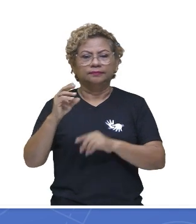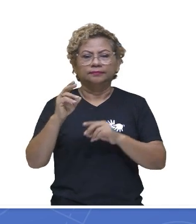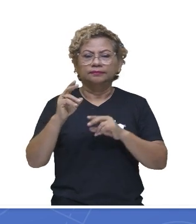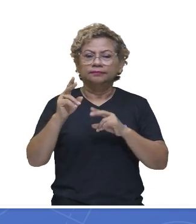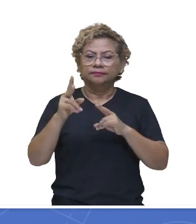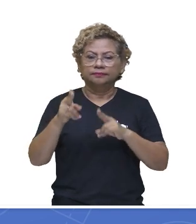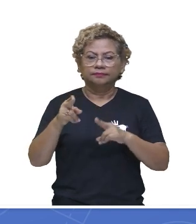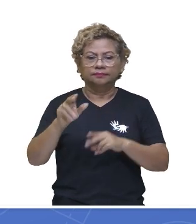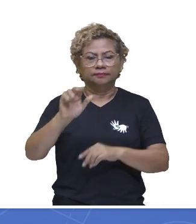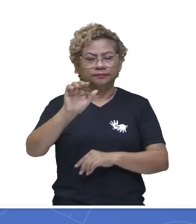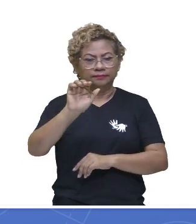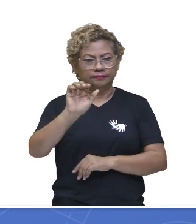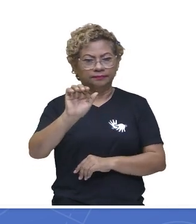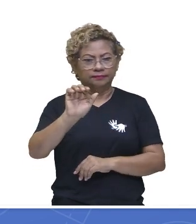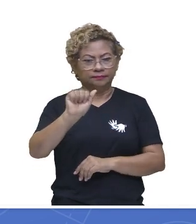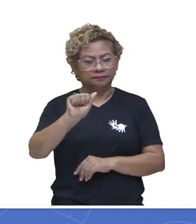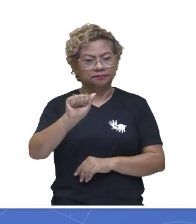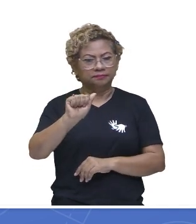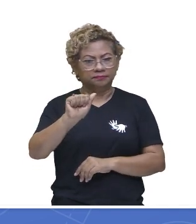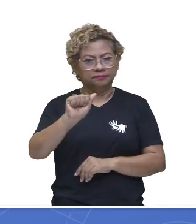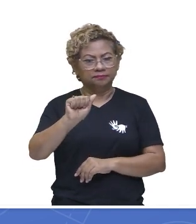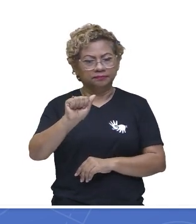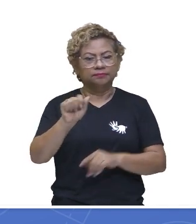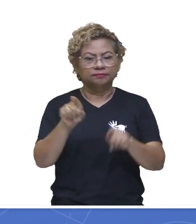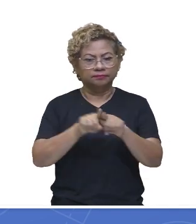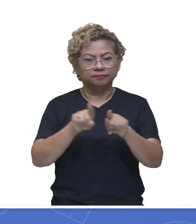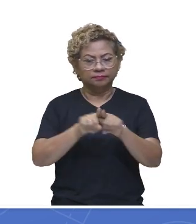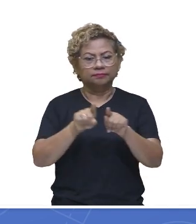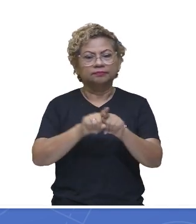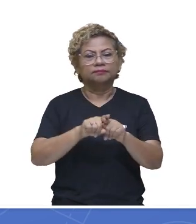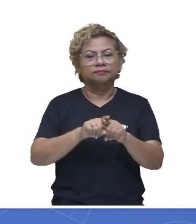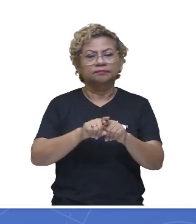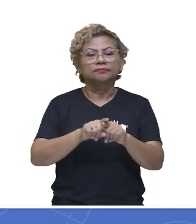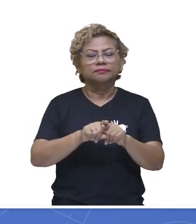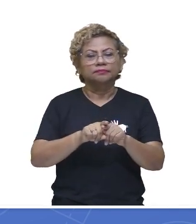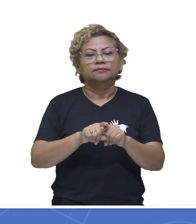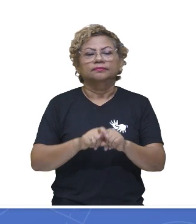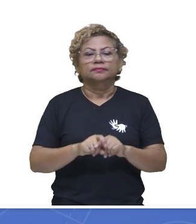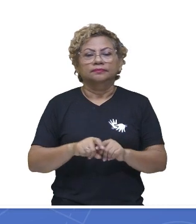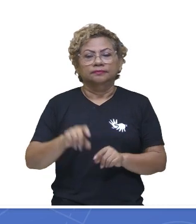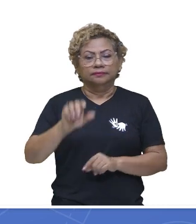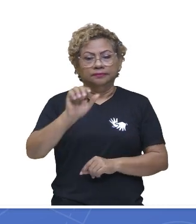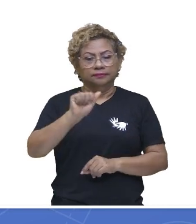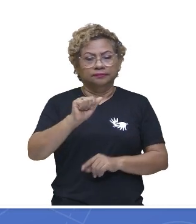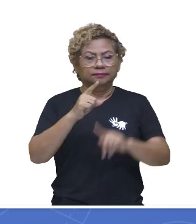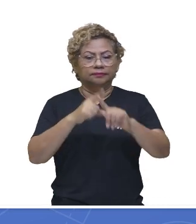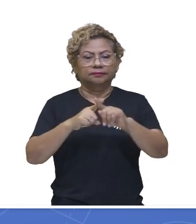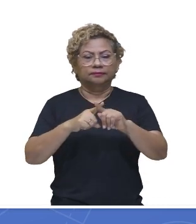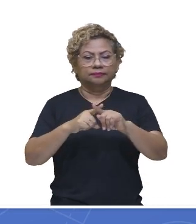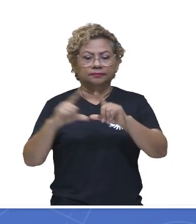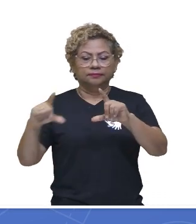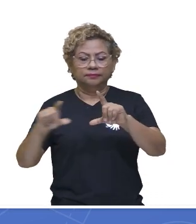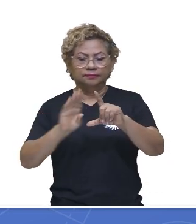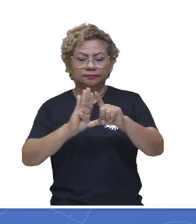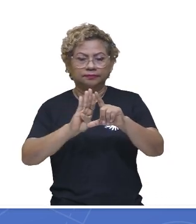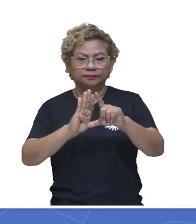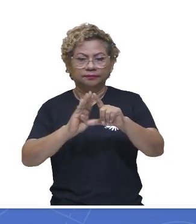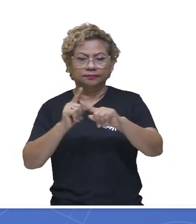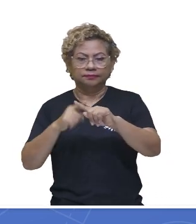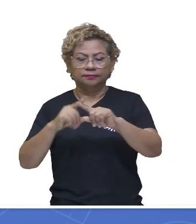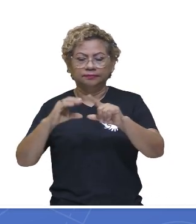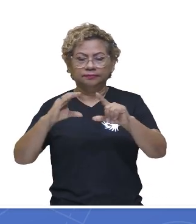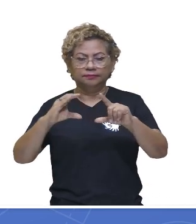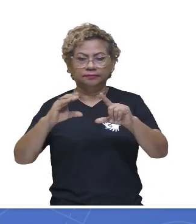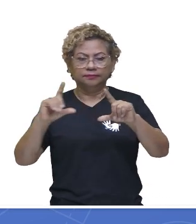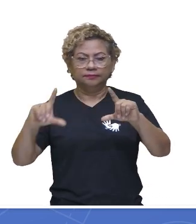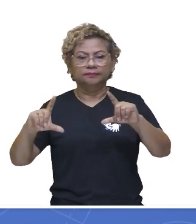de outra forma também, ó. Na propriedade associativa, você pode colocar o parêntese no B e no C. Vejam, o parêntese